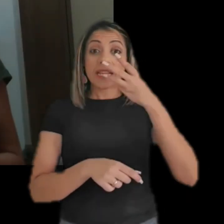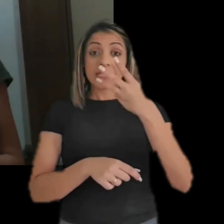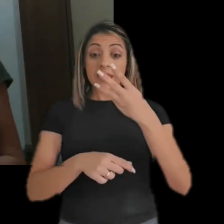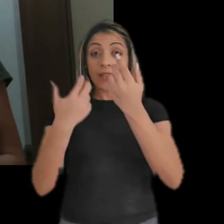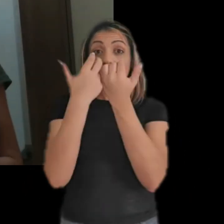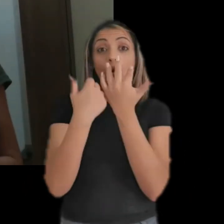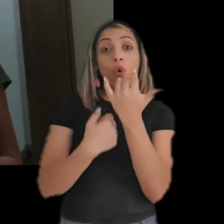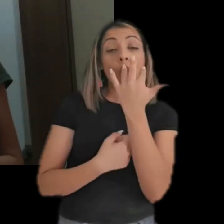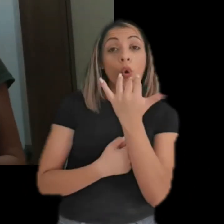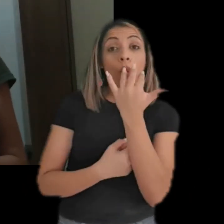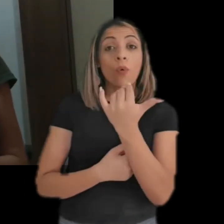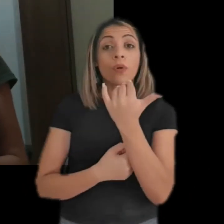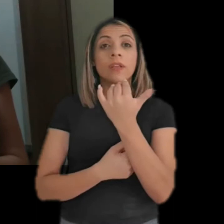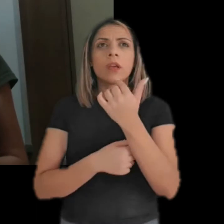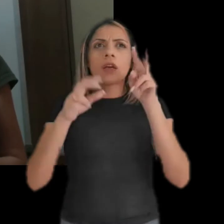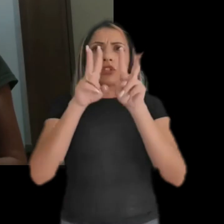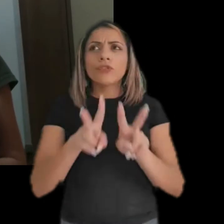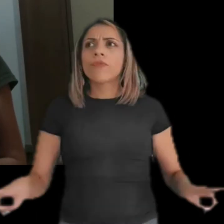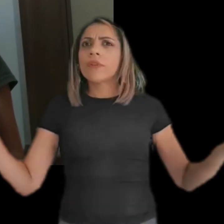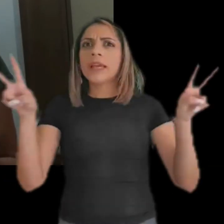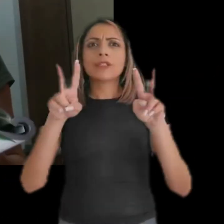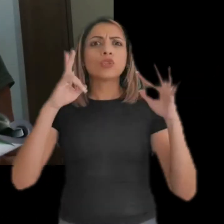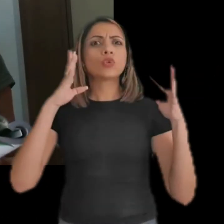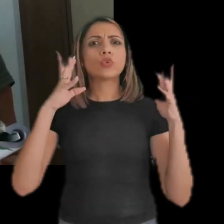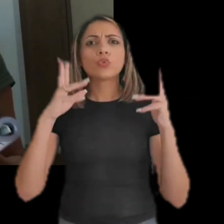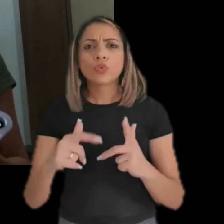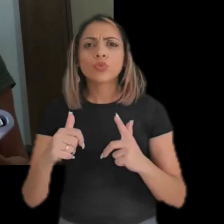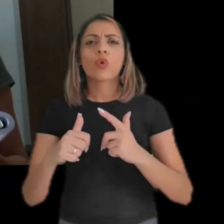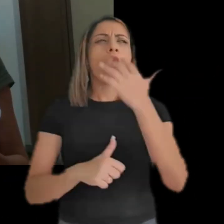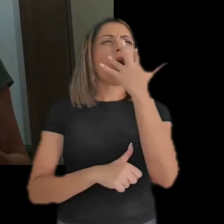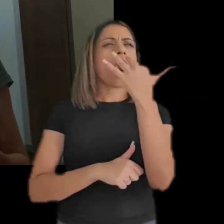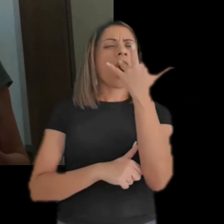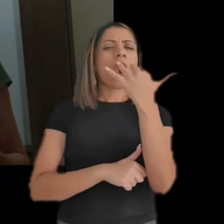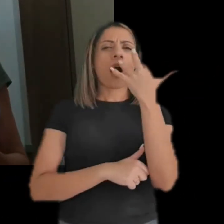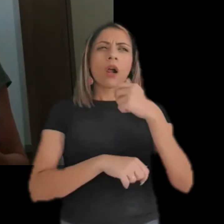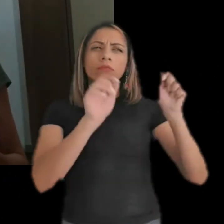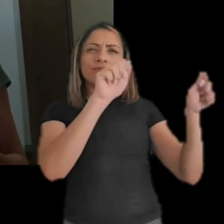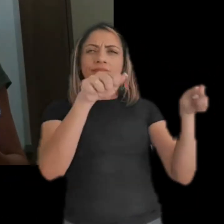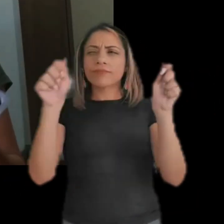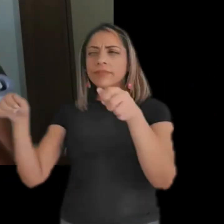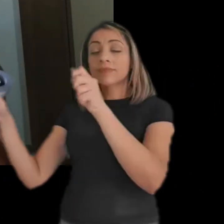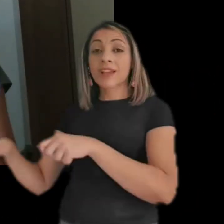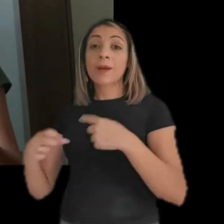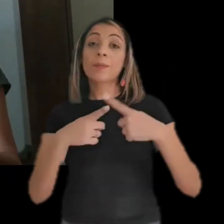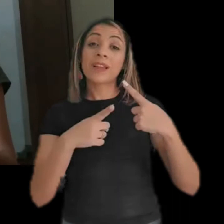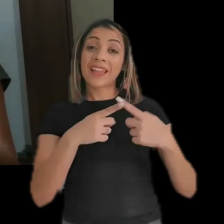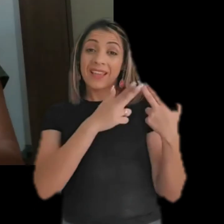tudo que é colorido, né? A partir só dessas 3 células que distinguem esses 3 tipos de cores, tudo